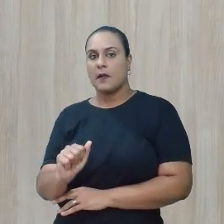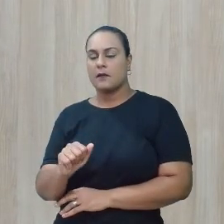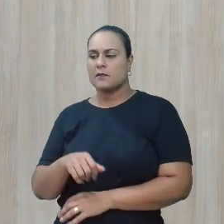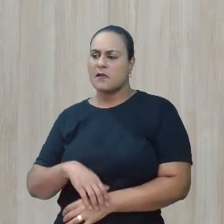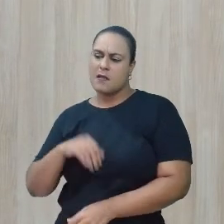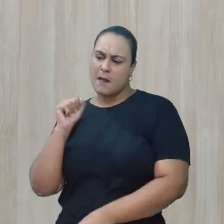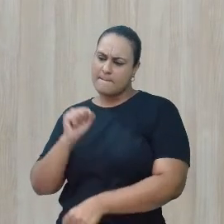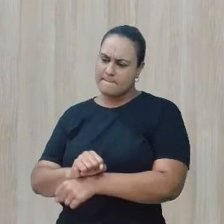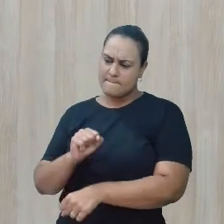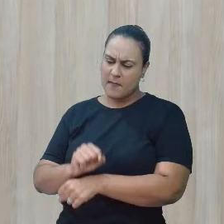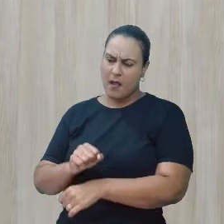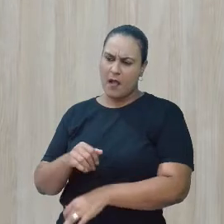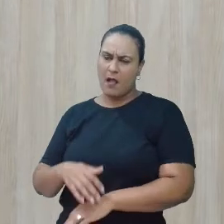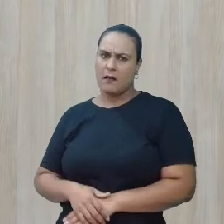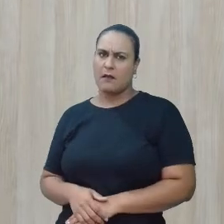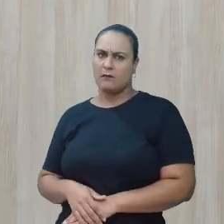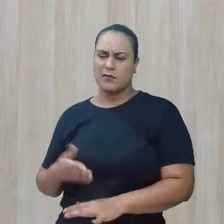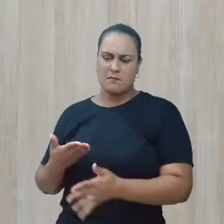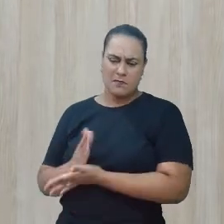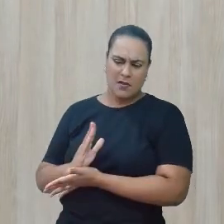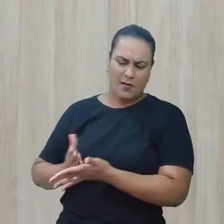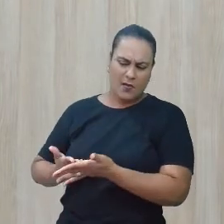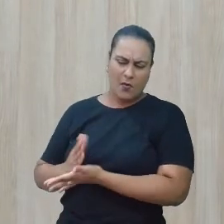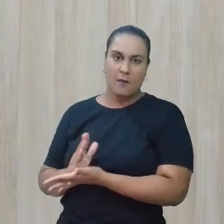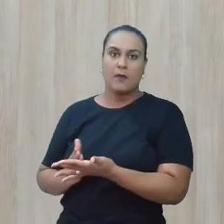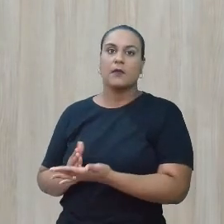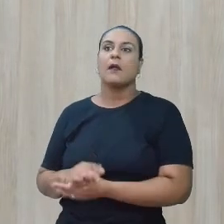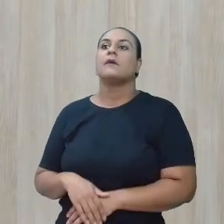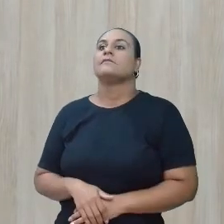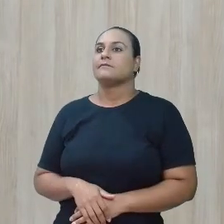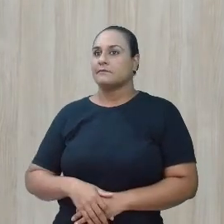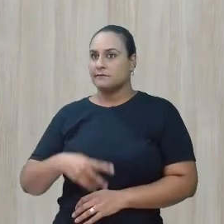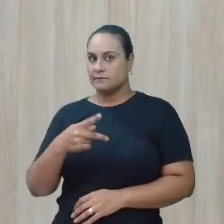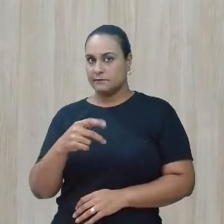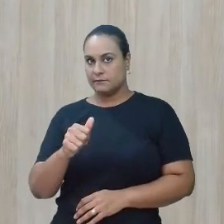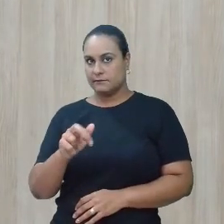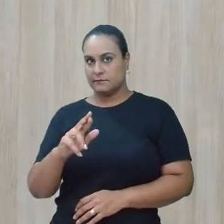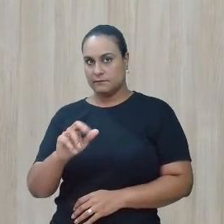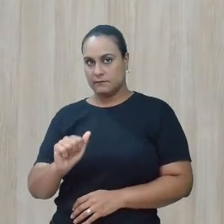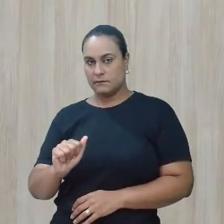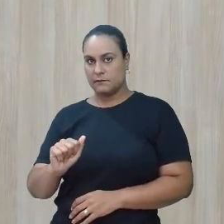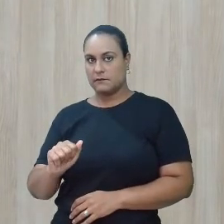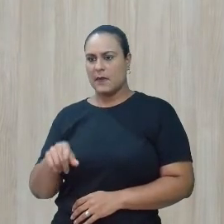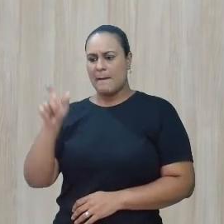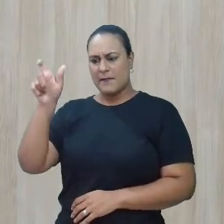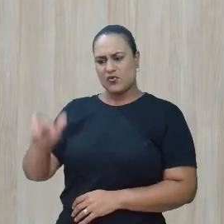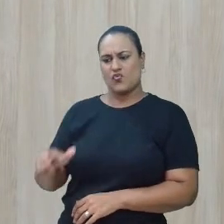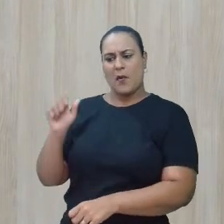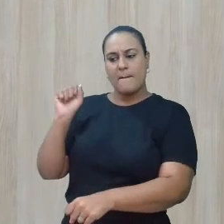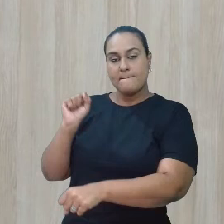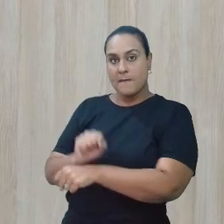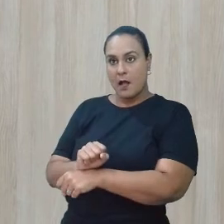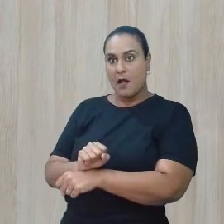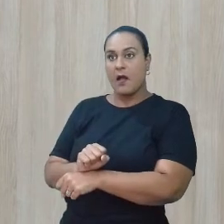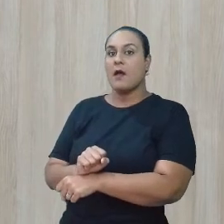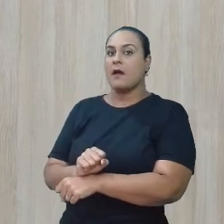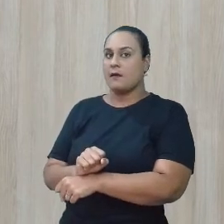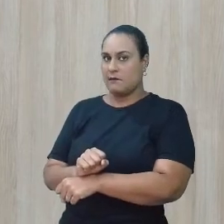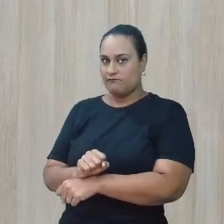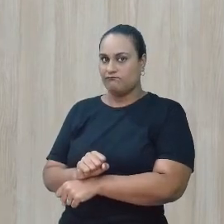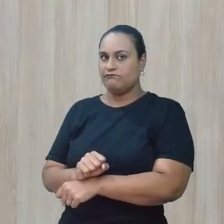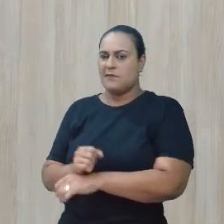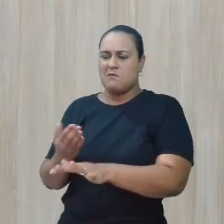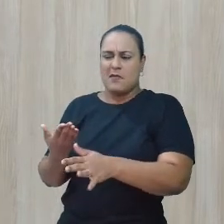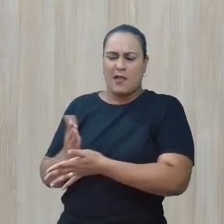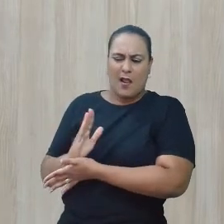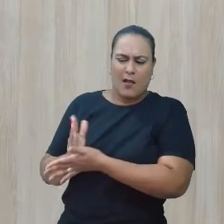para de me perturbar, eu estou usando o verbo parar. Eu quero que alguém interrompa o que está fazendo, nesse caso é a perturbação,